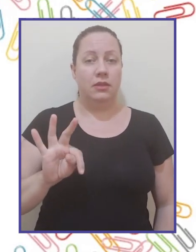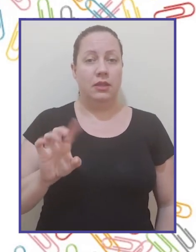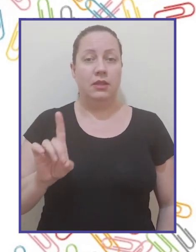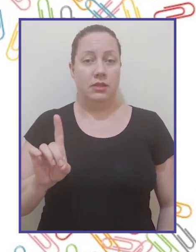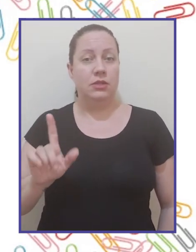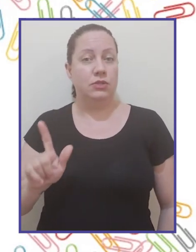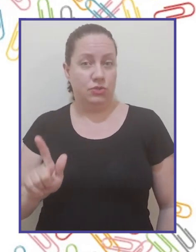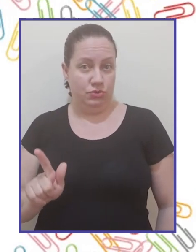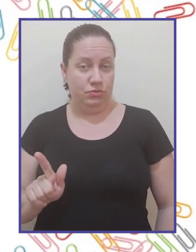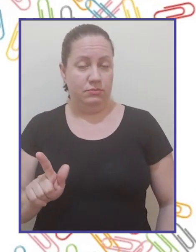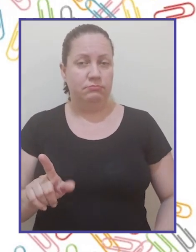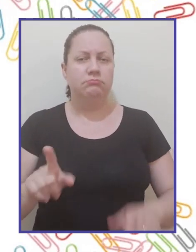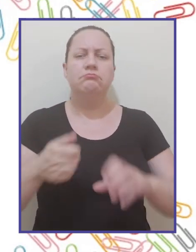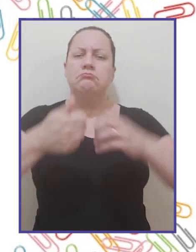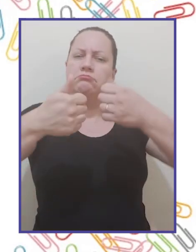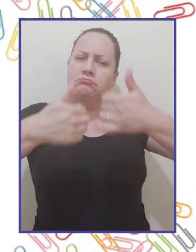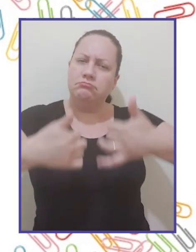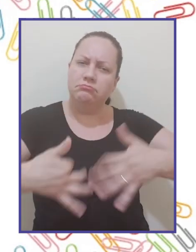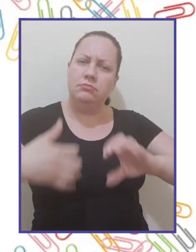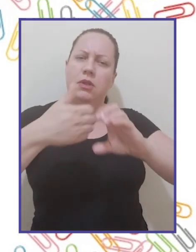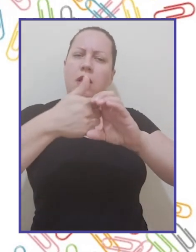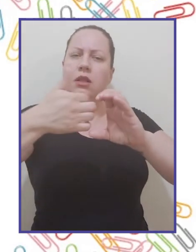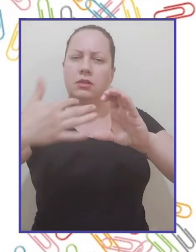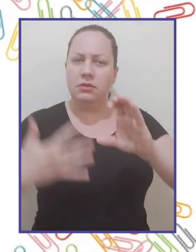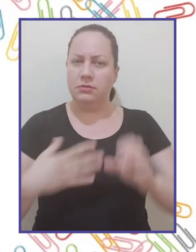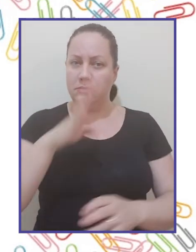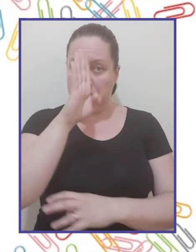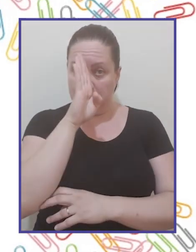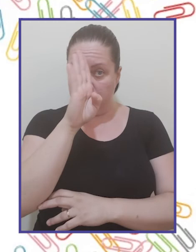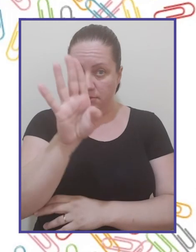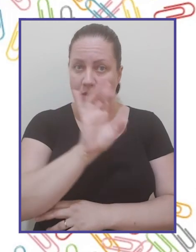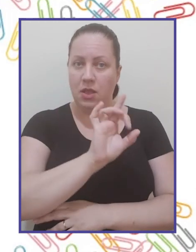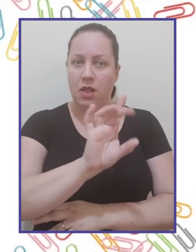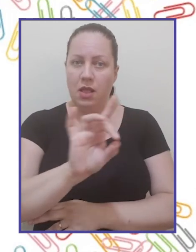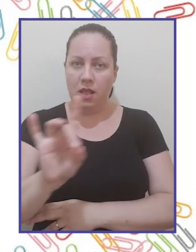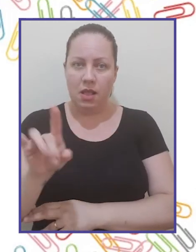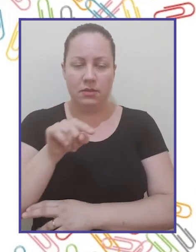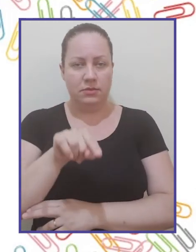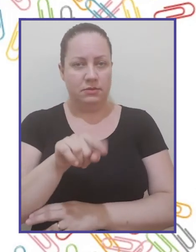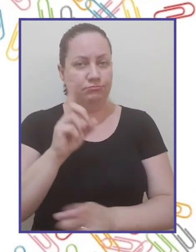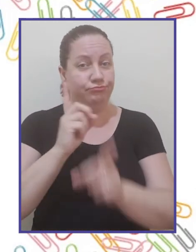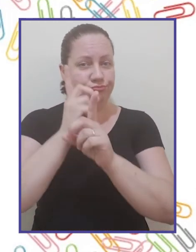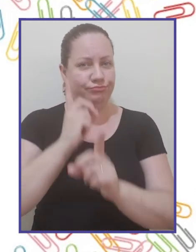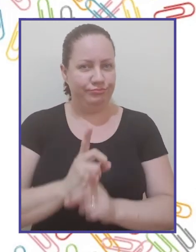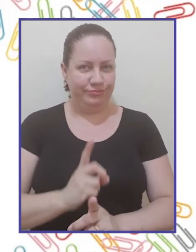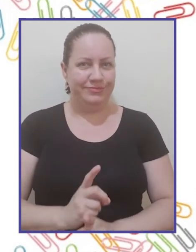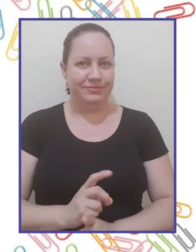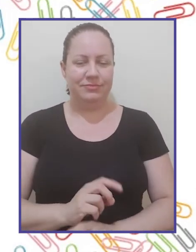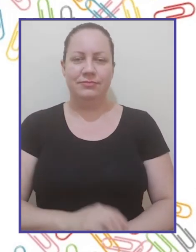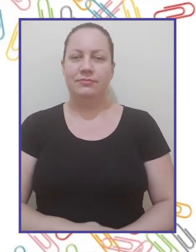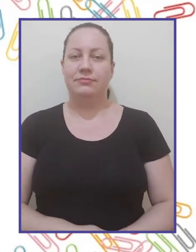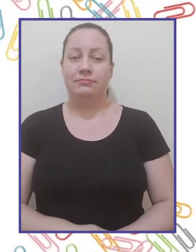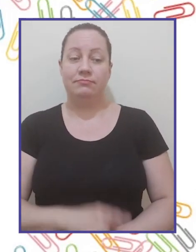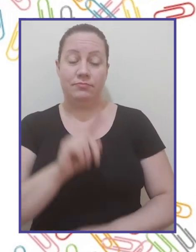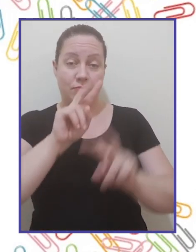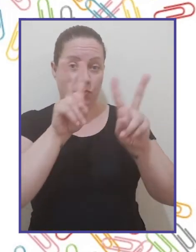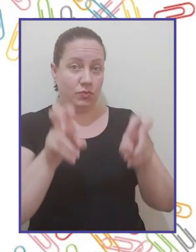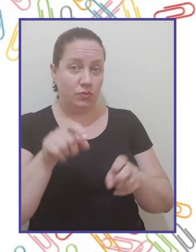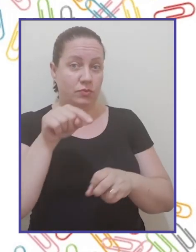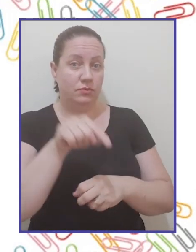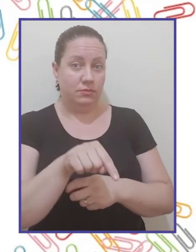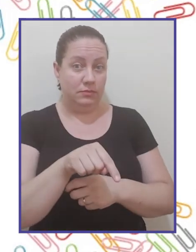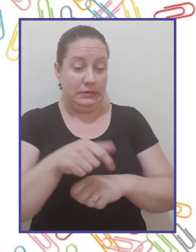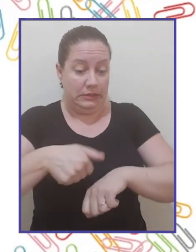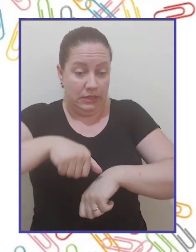desenvolvimento, suas definições e características principais para sua identificação. Com